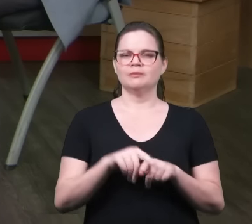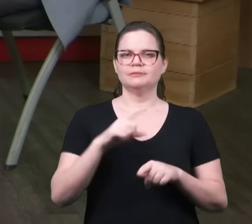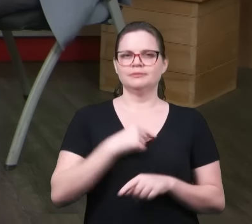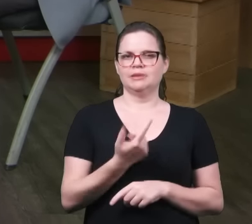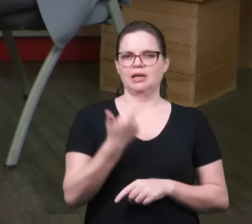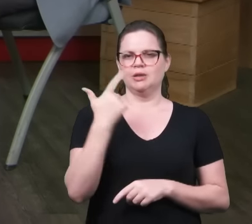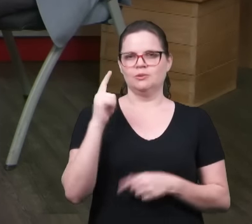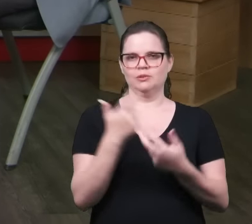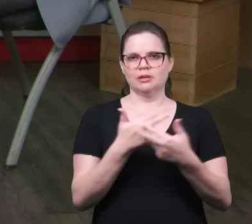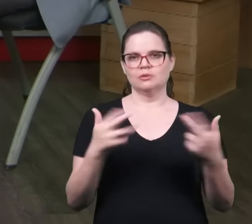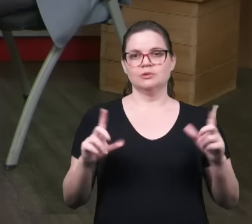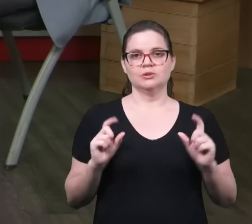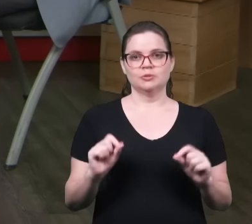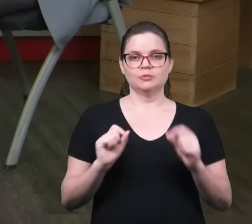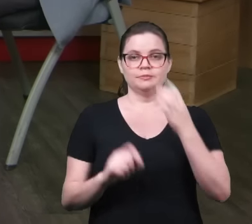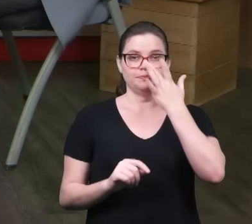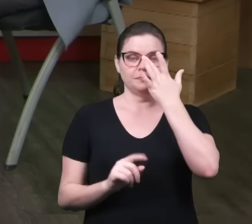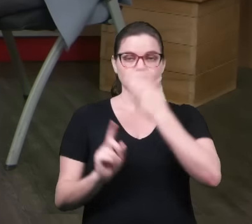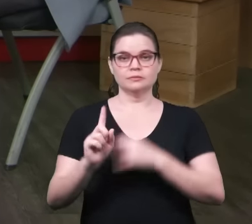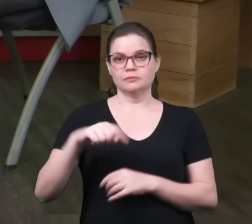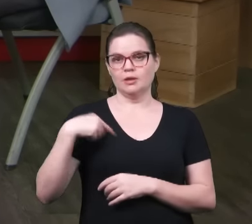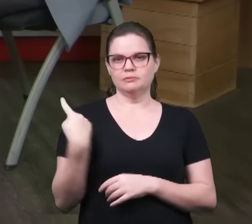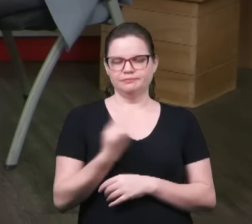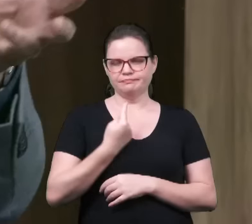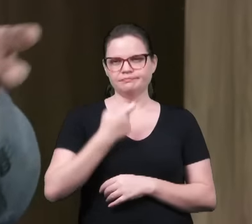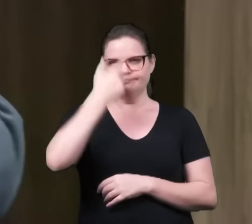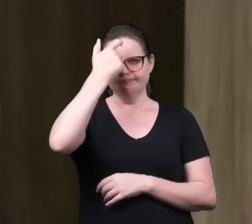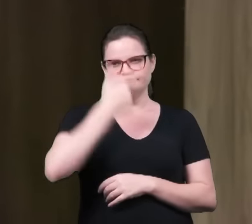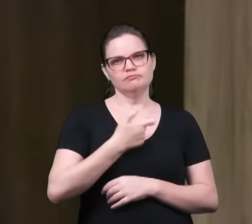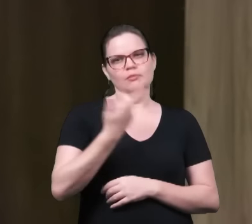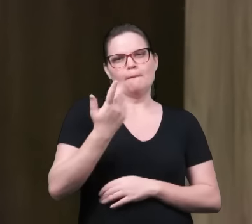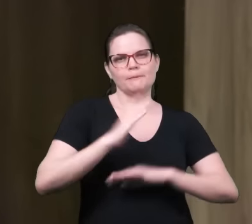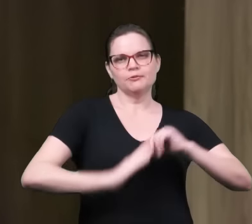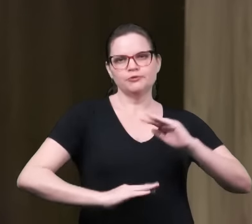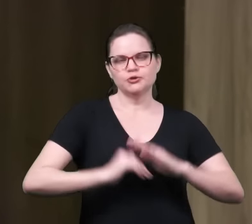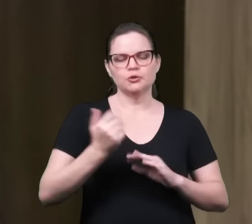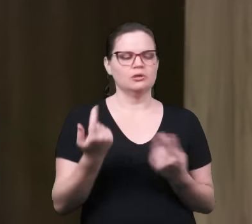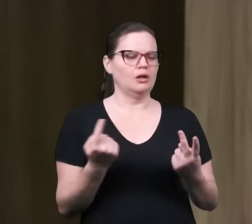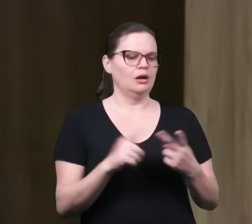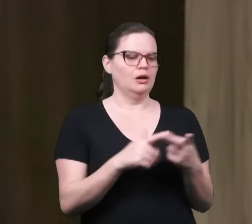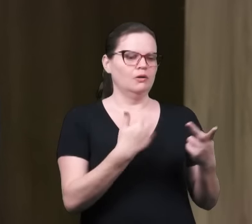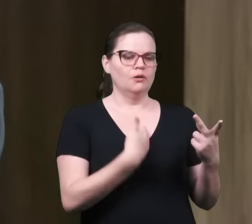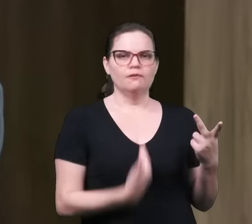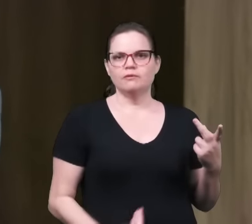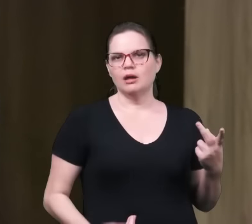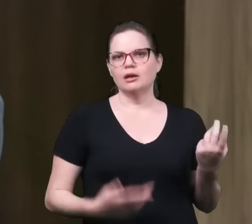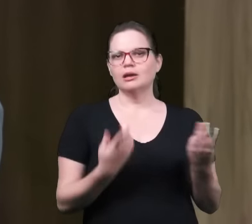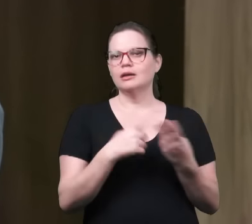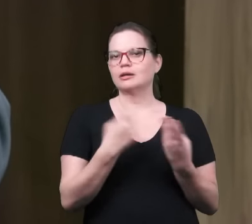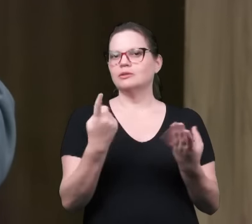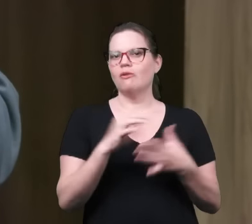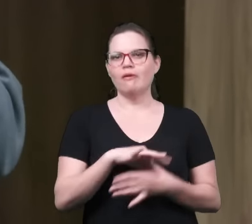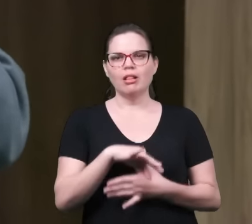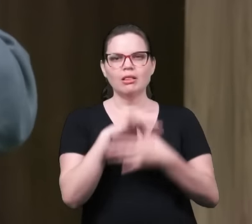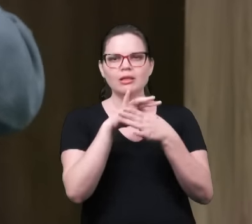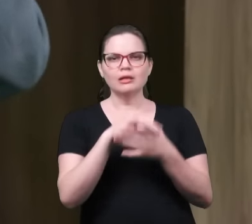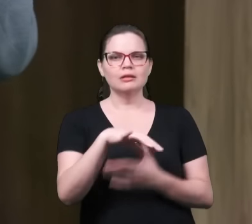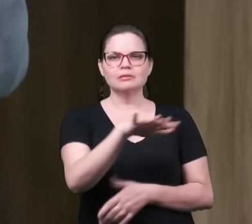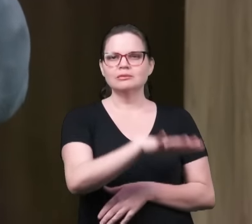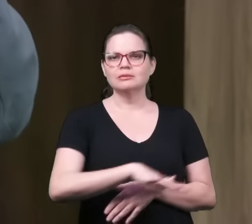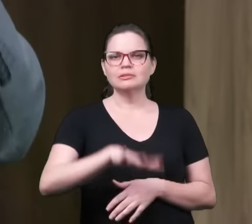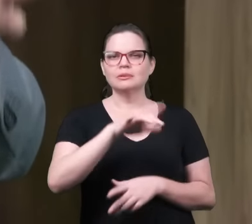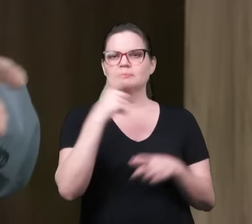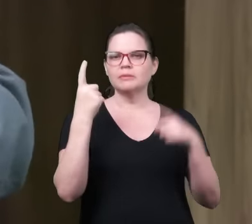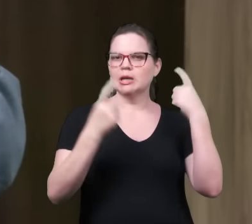que nós, enquanto pessoas profissionais, os nossos governantes, todos estão preocupados com